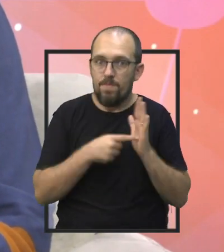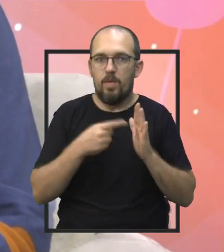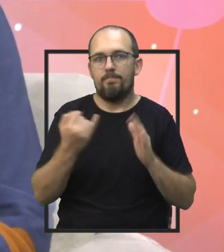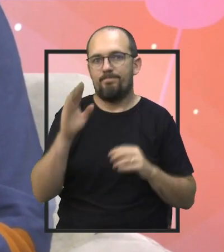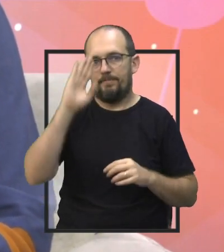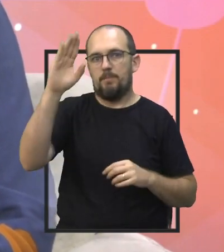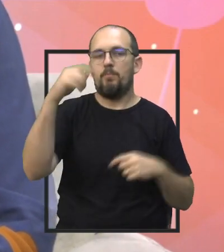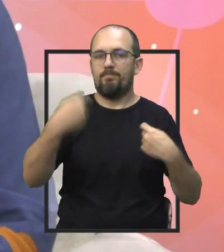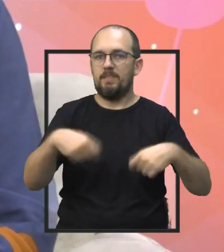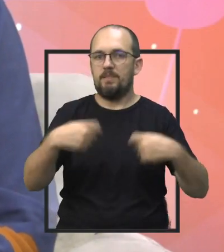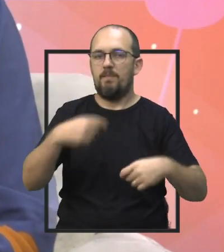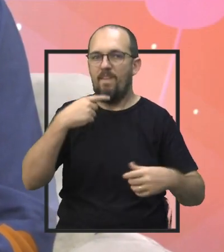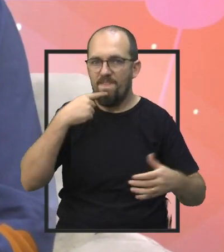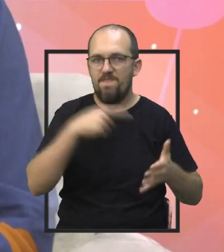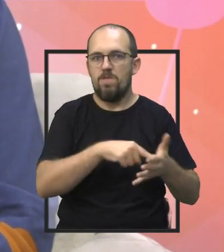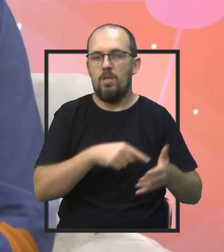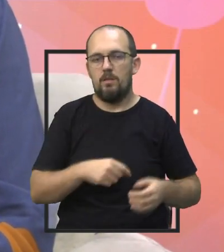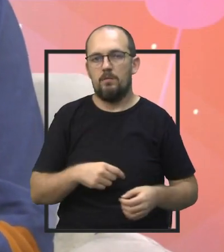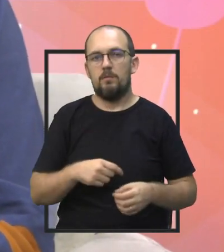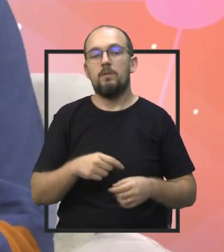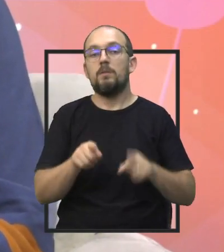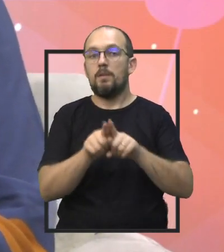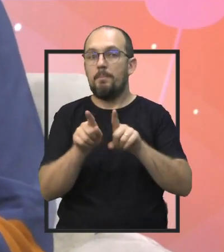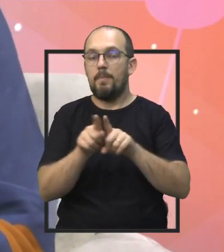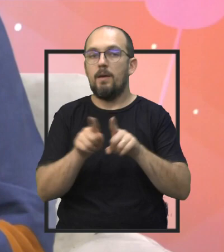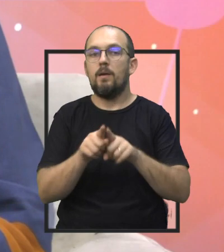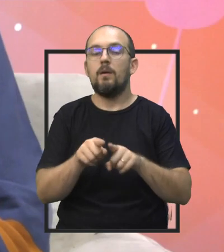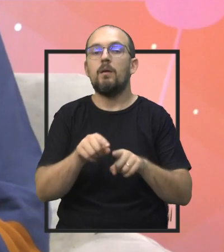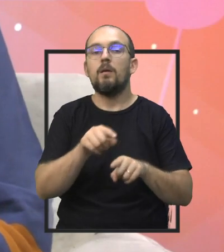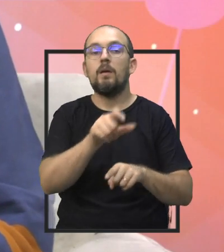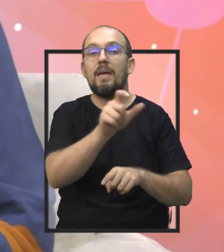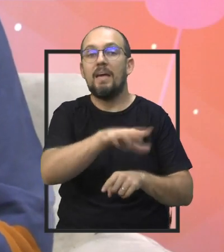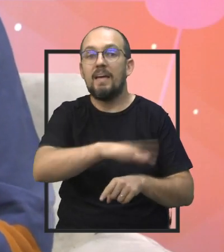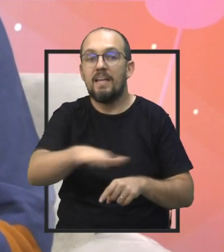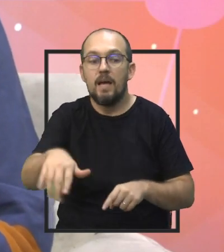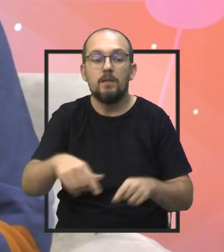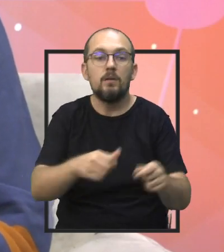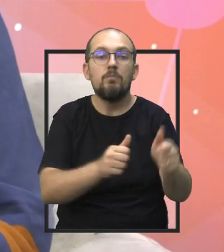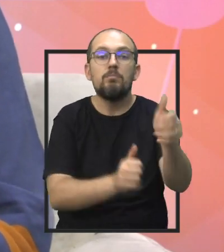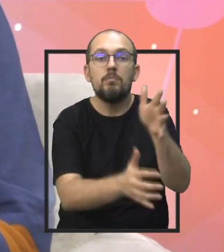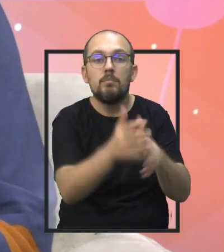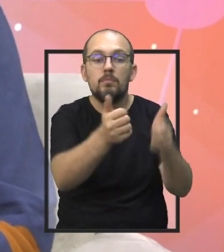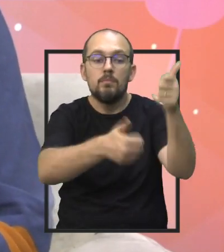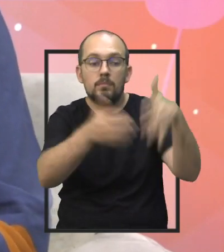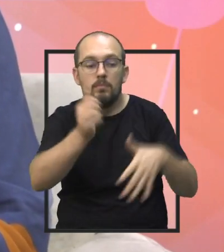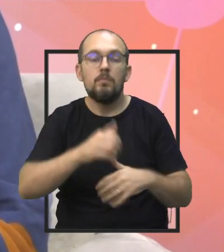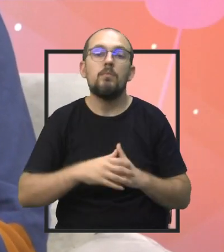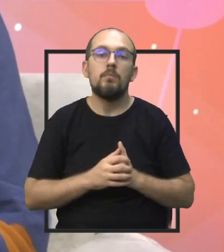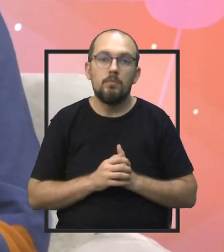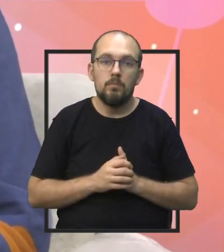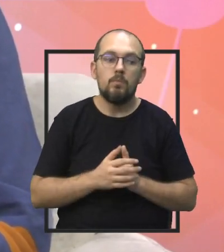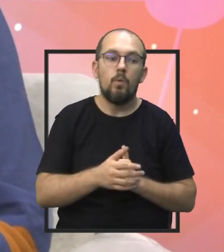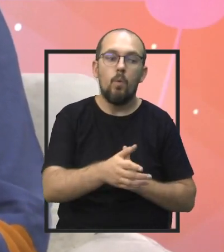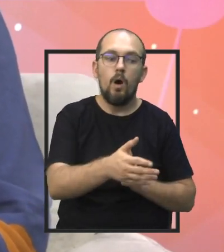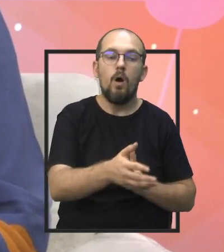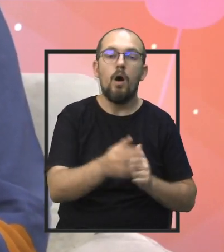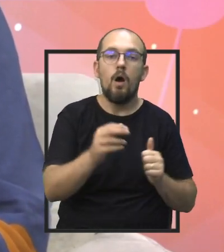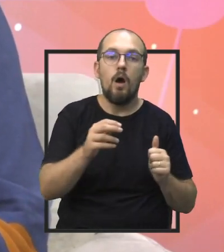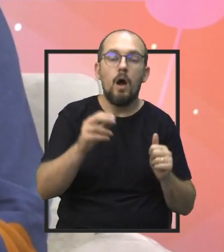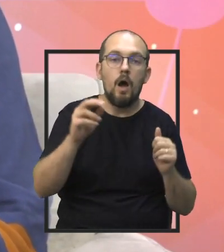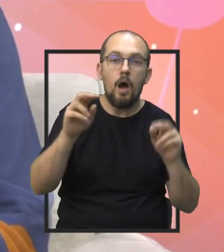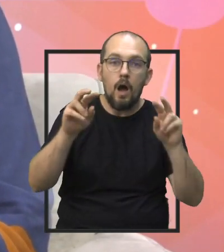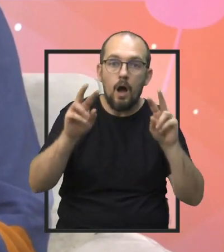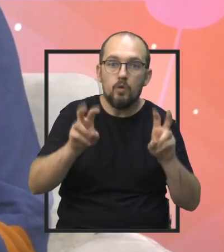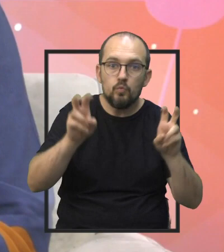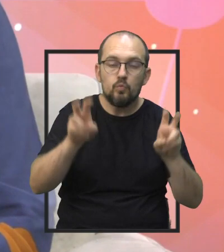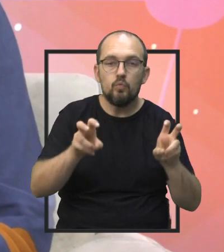ela é fundamental, então, e a preservação do relato dessas crianças, né, de não explorar esse assunto